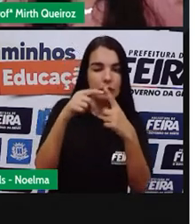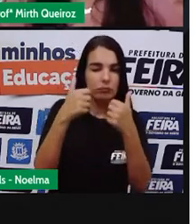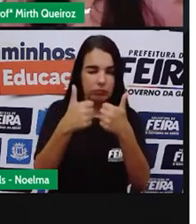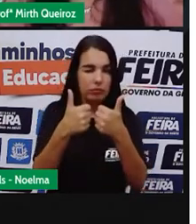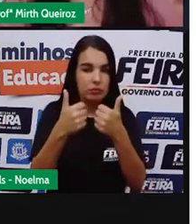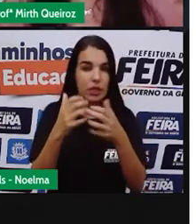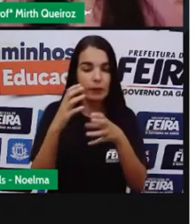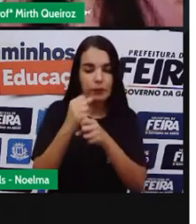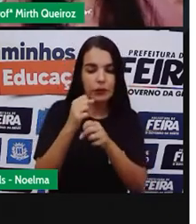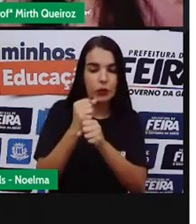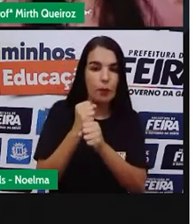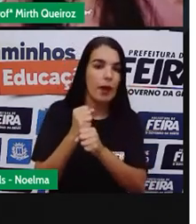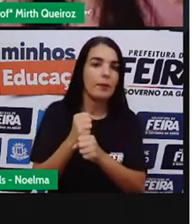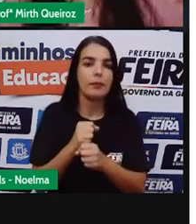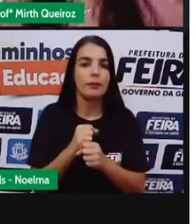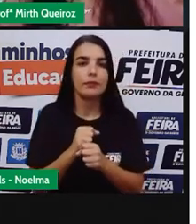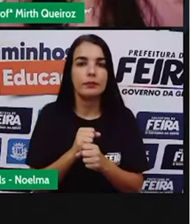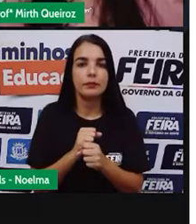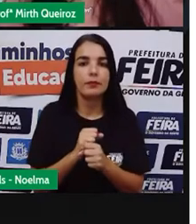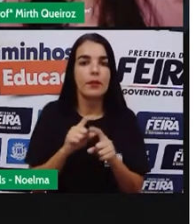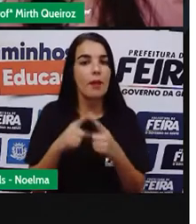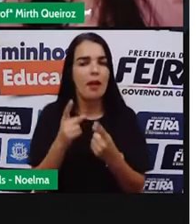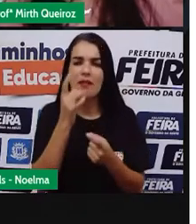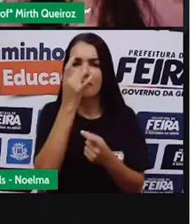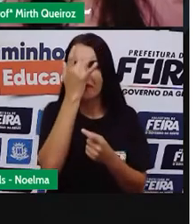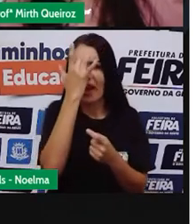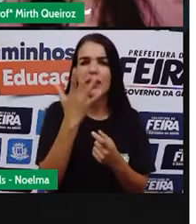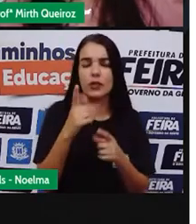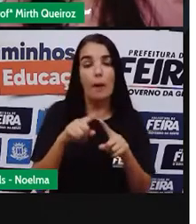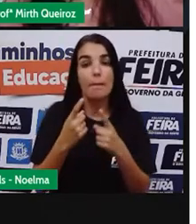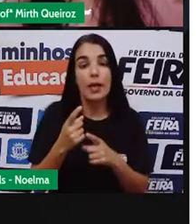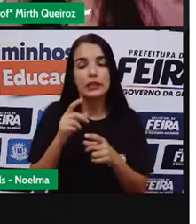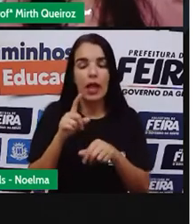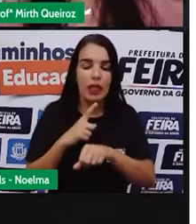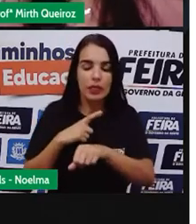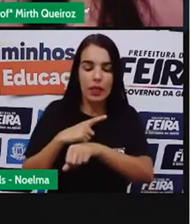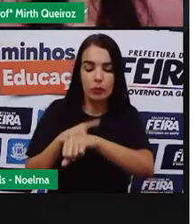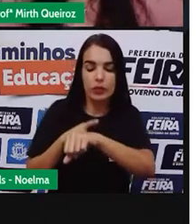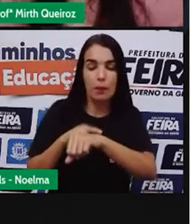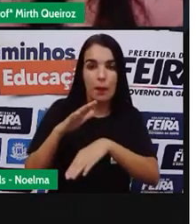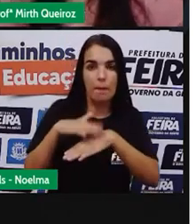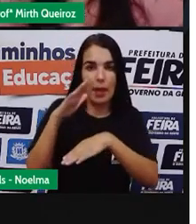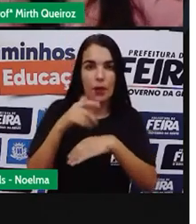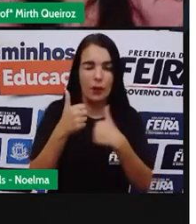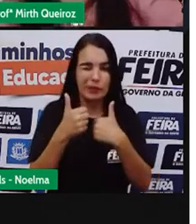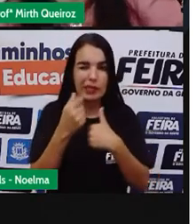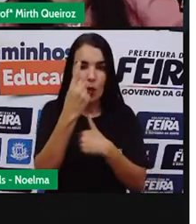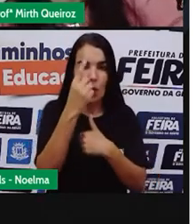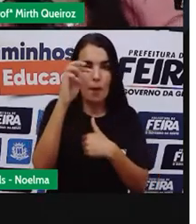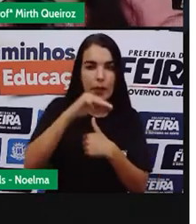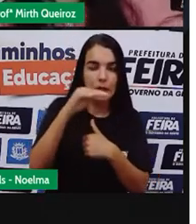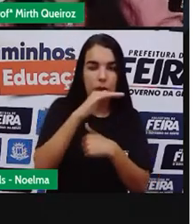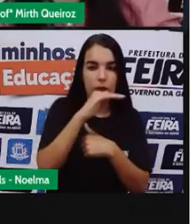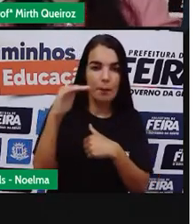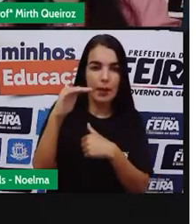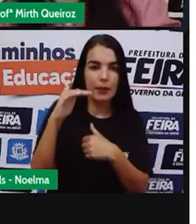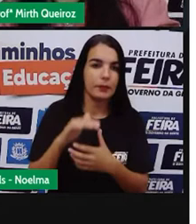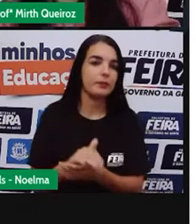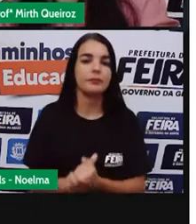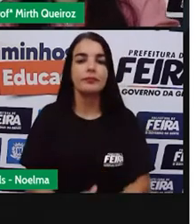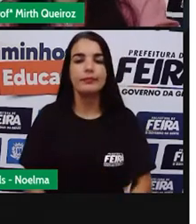dificilzinha, tá? Na verdade, não é difícil, leva um pouquinho mais de tempo, certo? Então, vamos